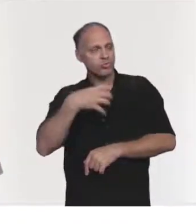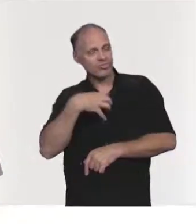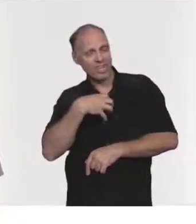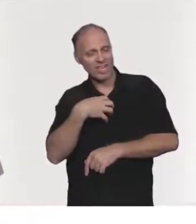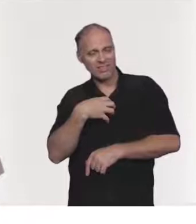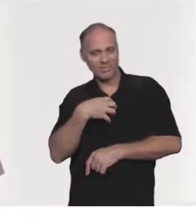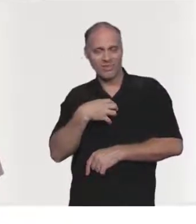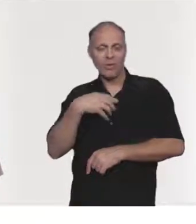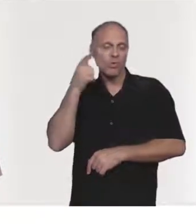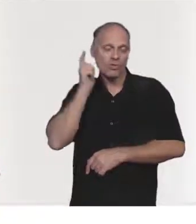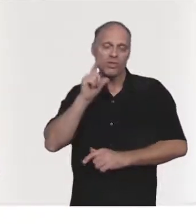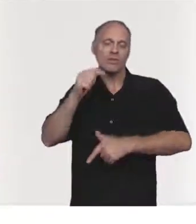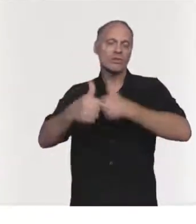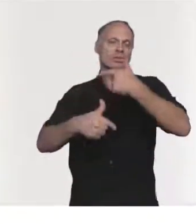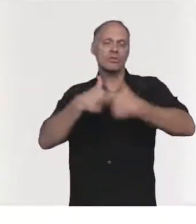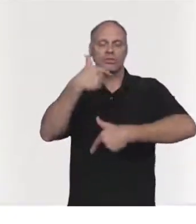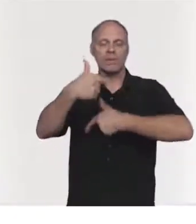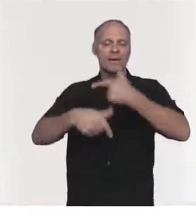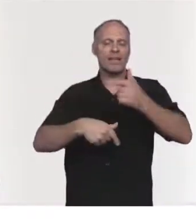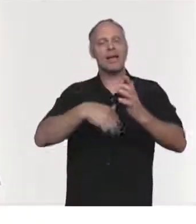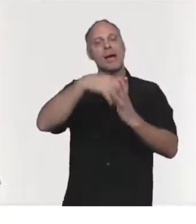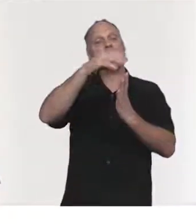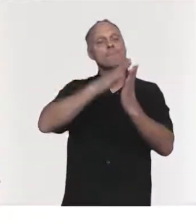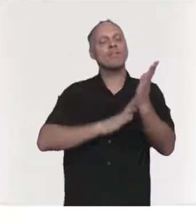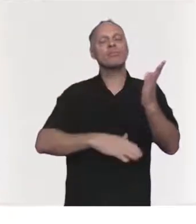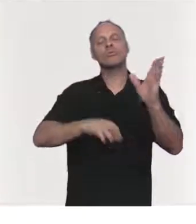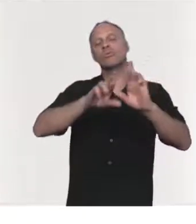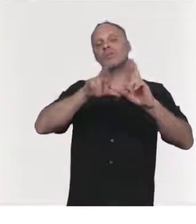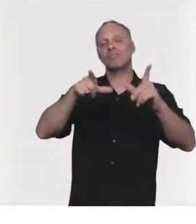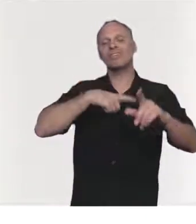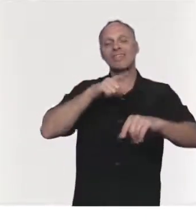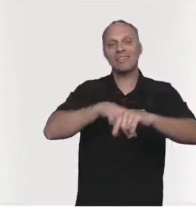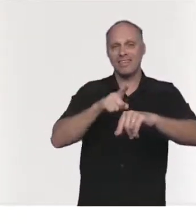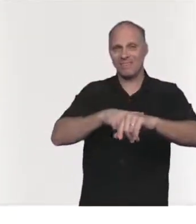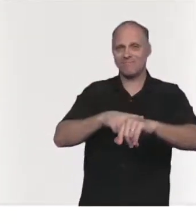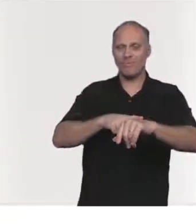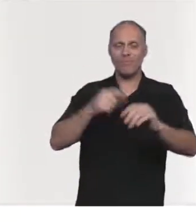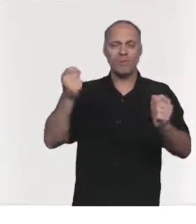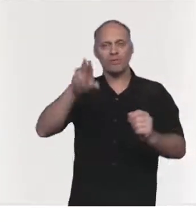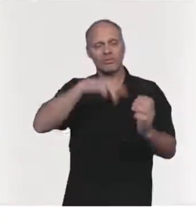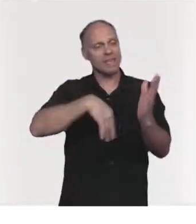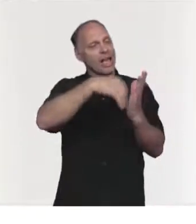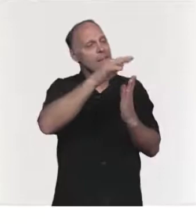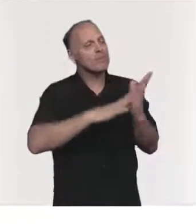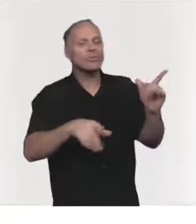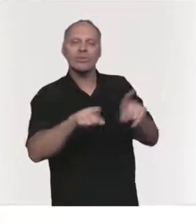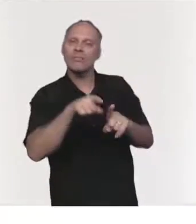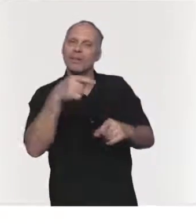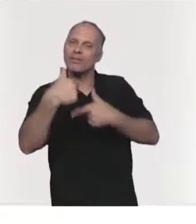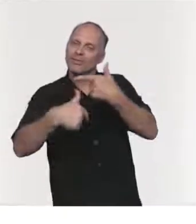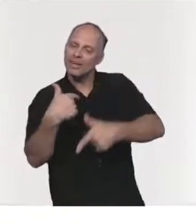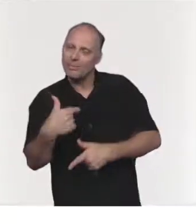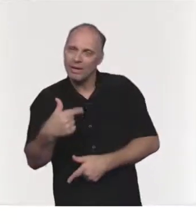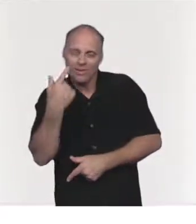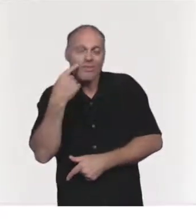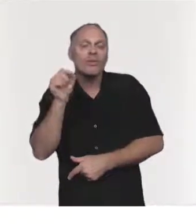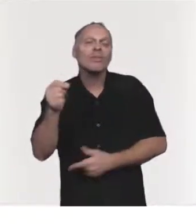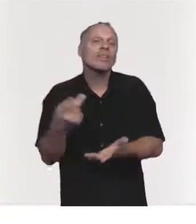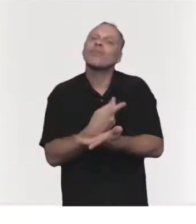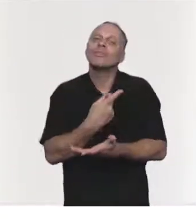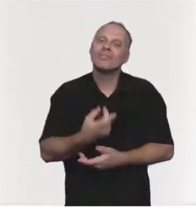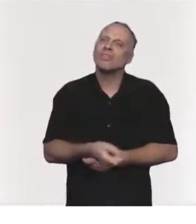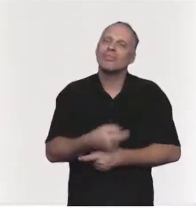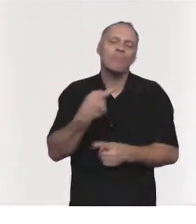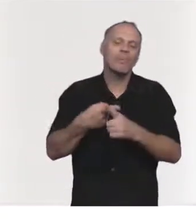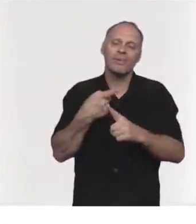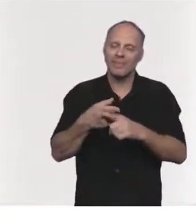posso desenvolver isso na pintura. A pintura tem um tempo diferente também. Eu posso colocar a pintura agora dentro do trabalho e ver o que é isso